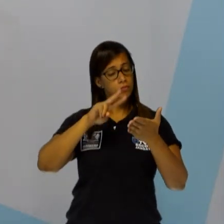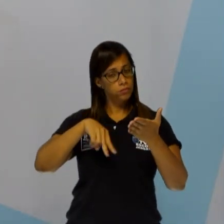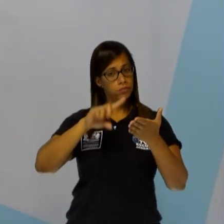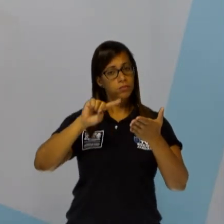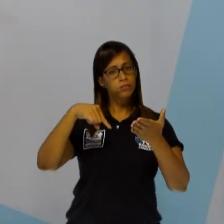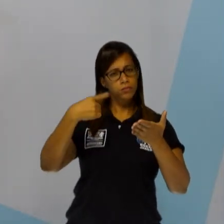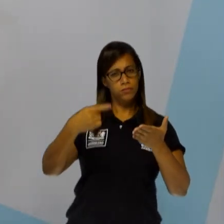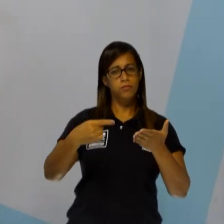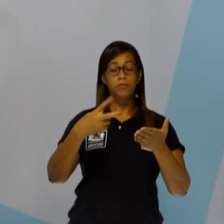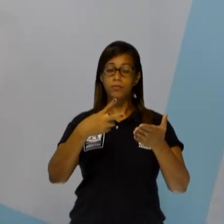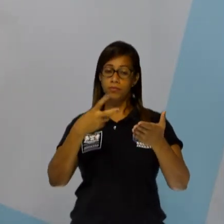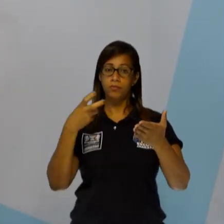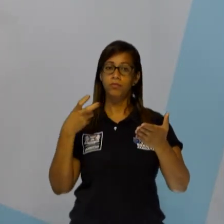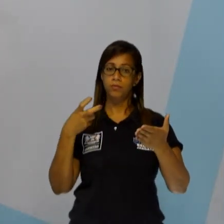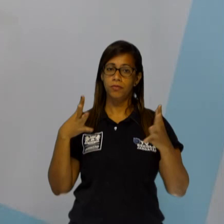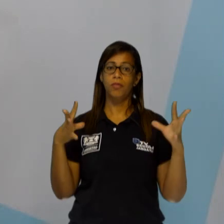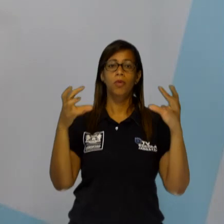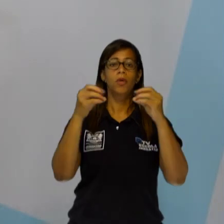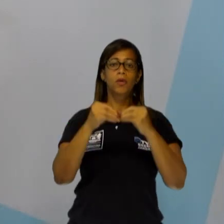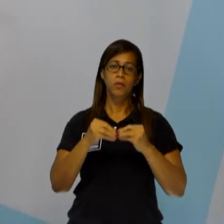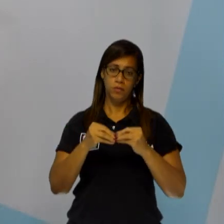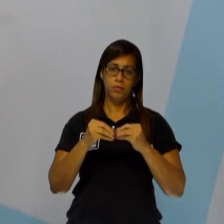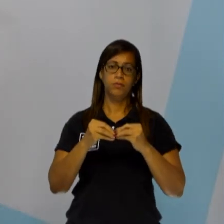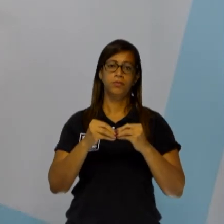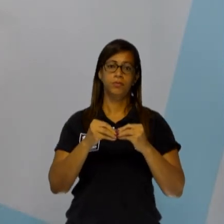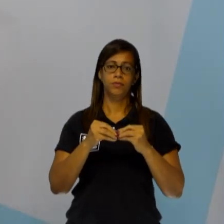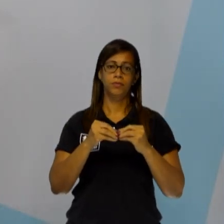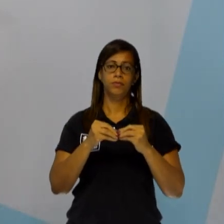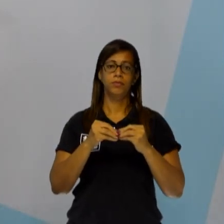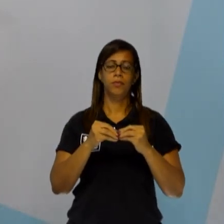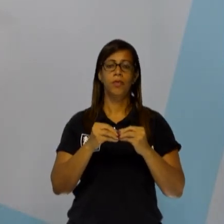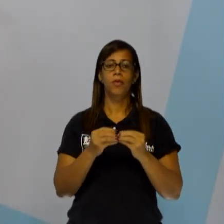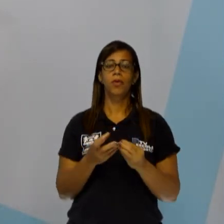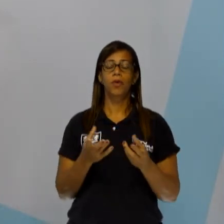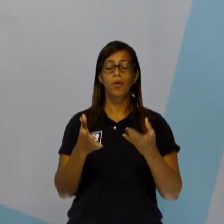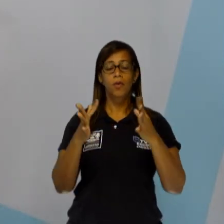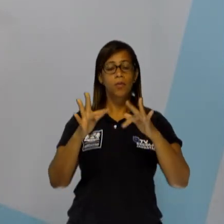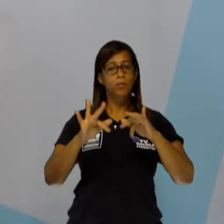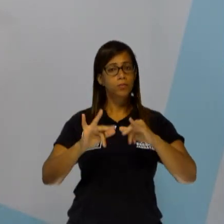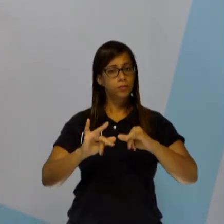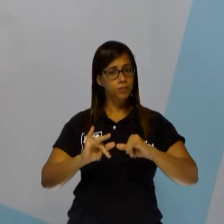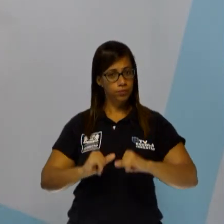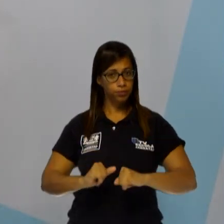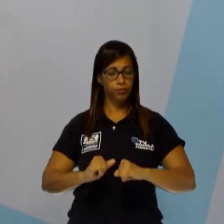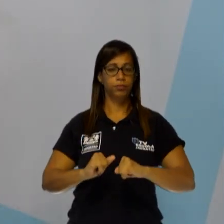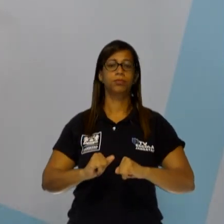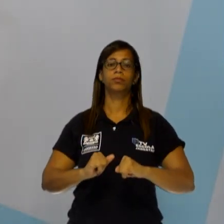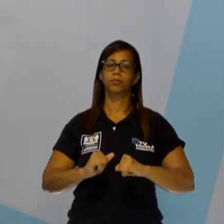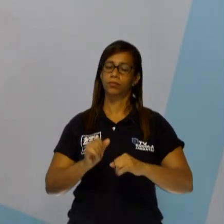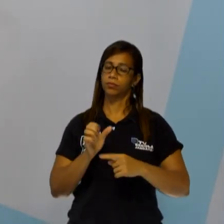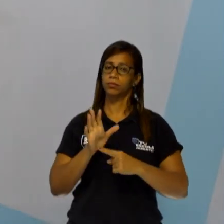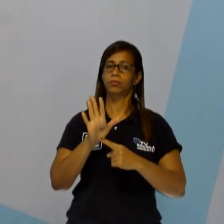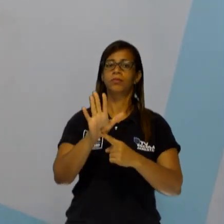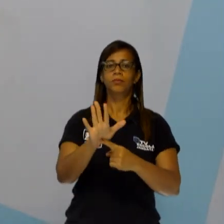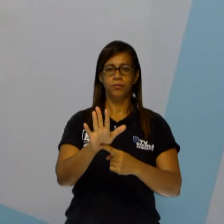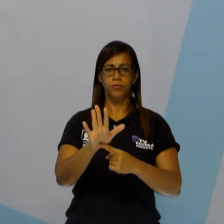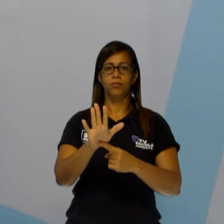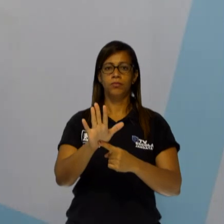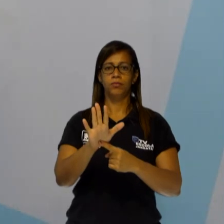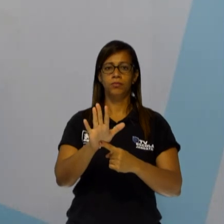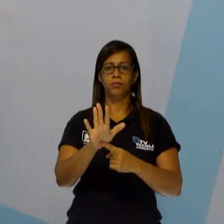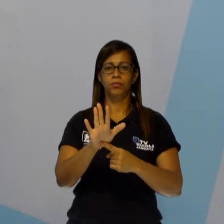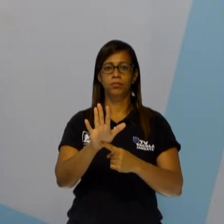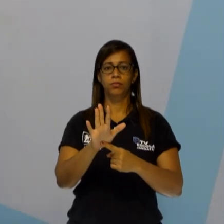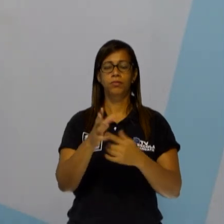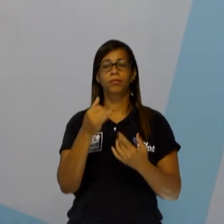aí depois, vão perceber que ele faz um resumo da obra, faz uma análise e por fim fecha indicando essa obra. No momento em que ele